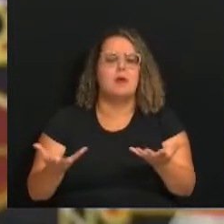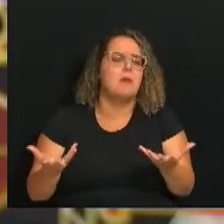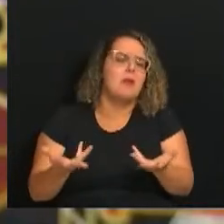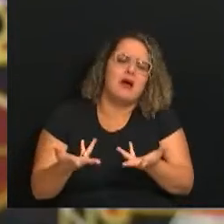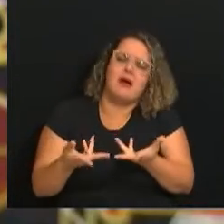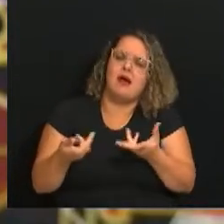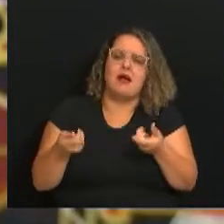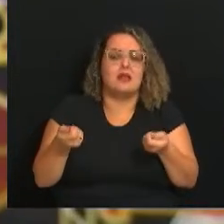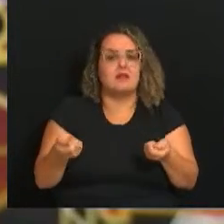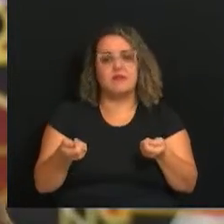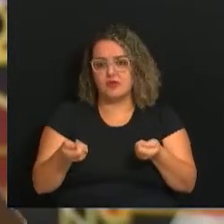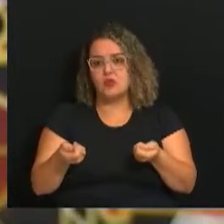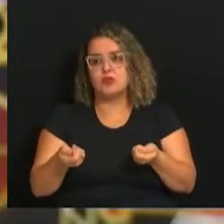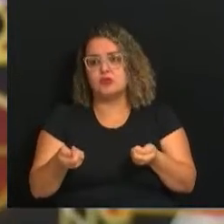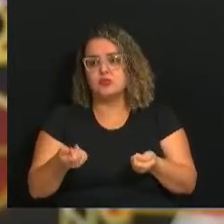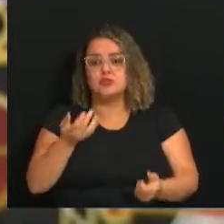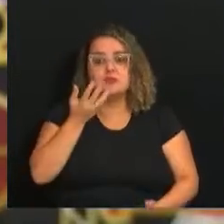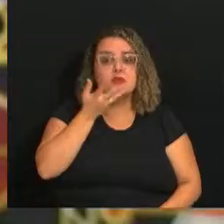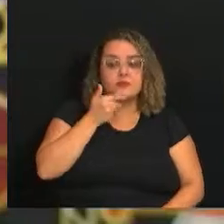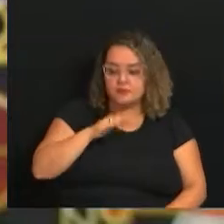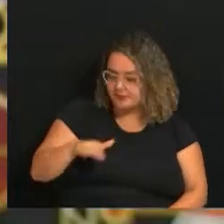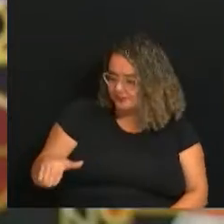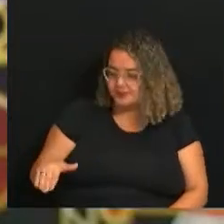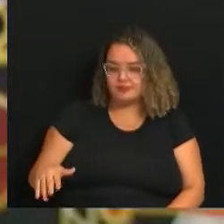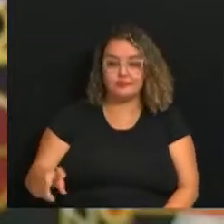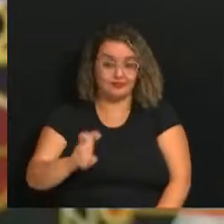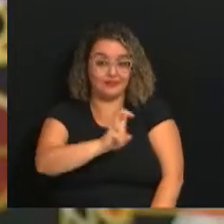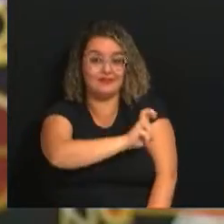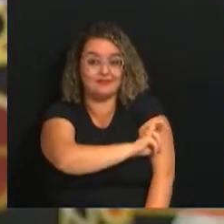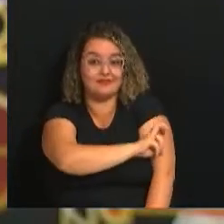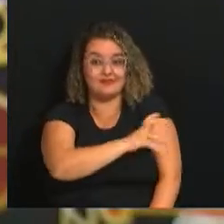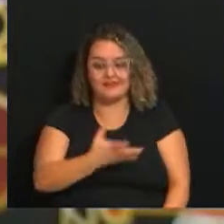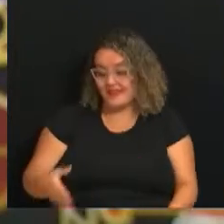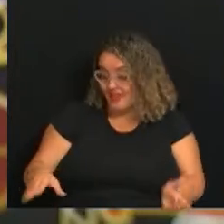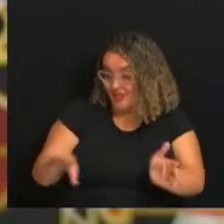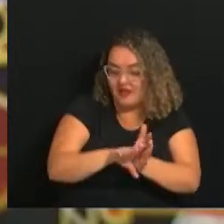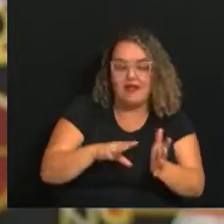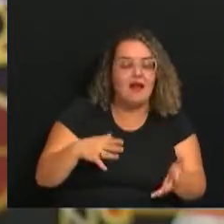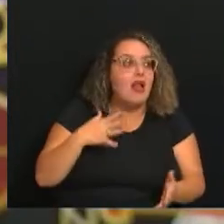sair dessa pandemia? Seja bem-vindo mais uma vez e boa tarde, TC.